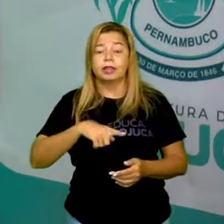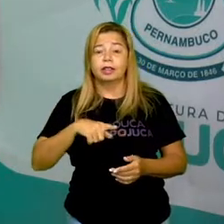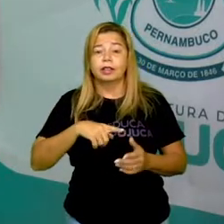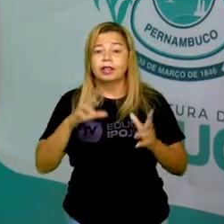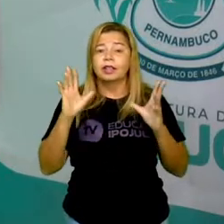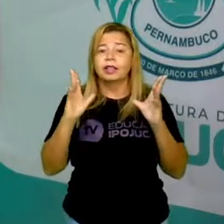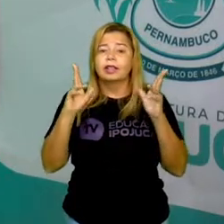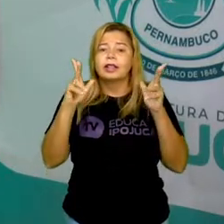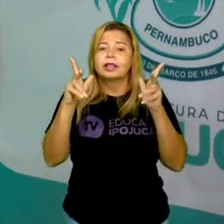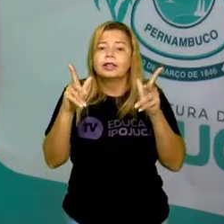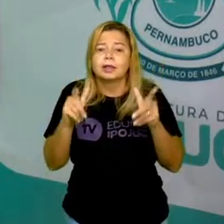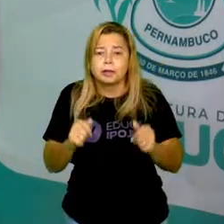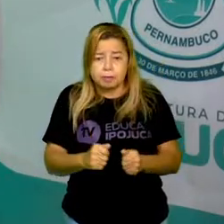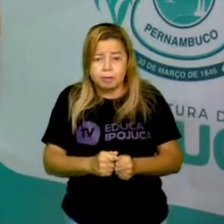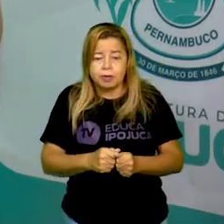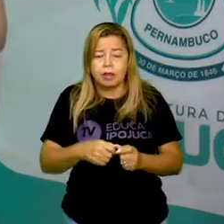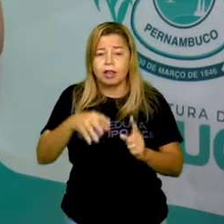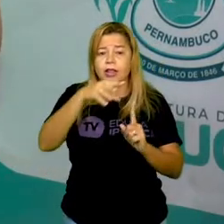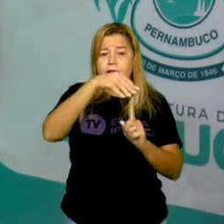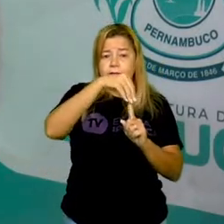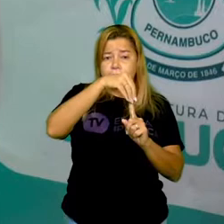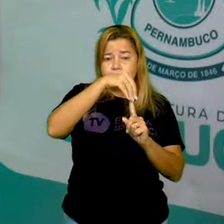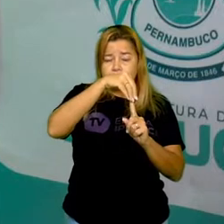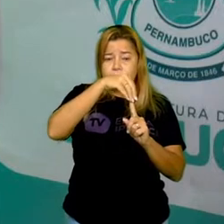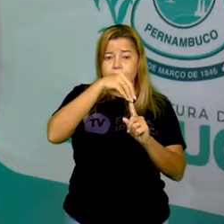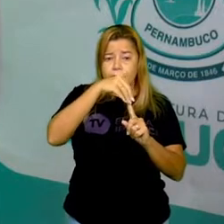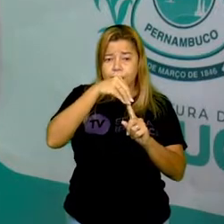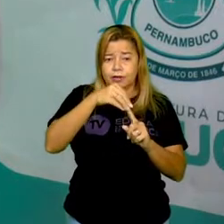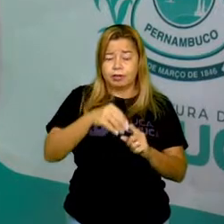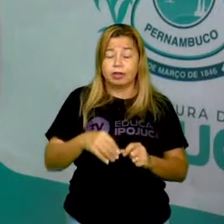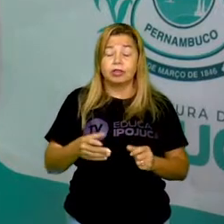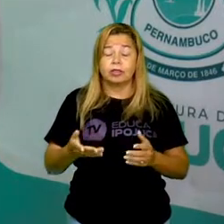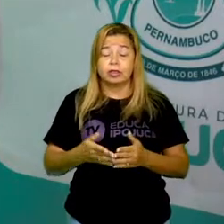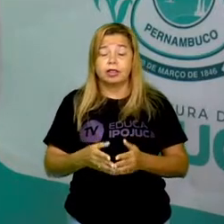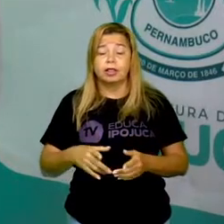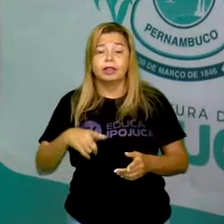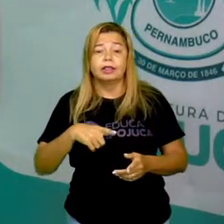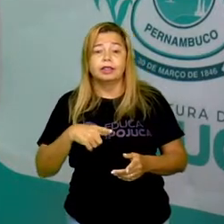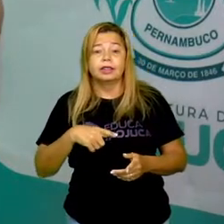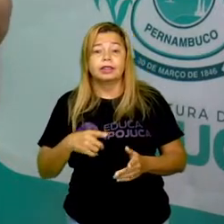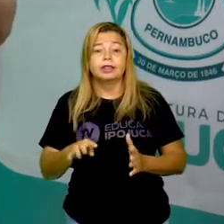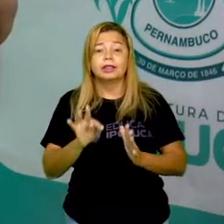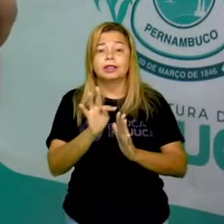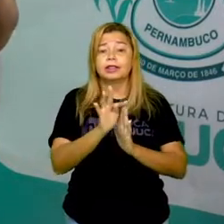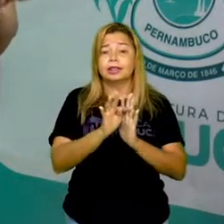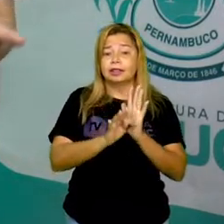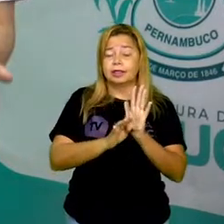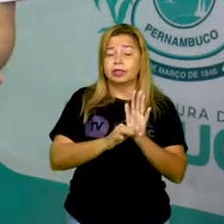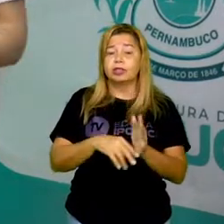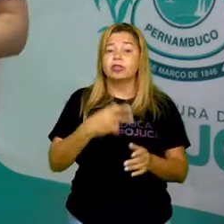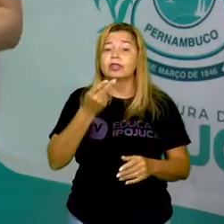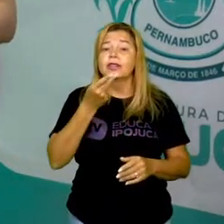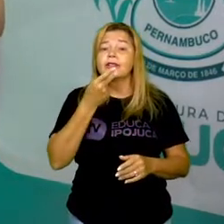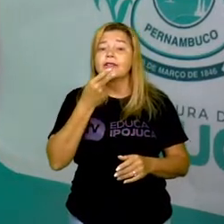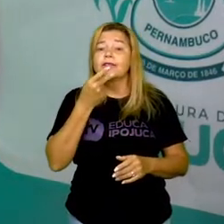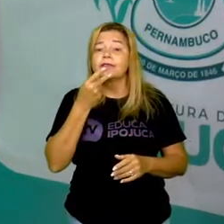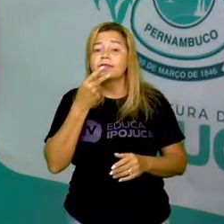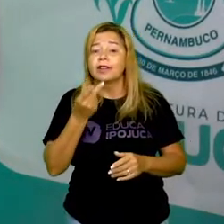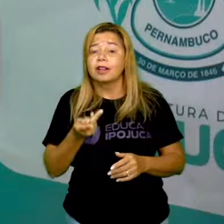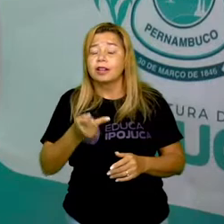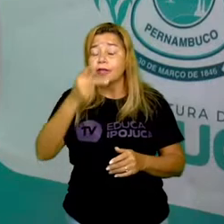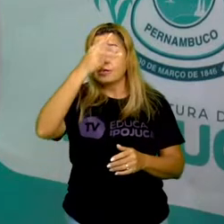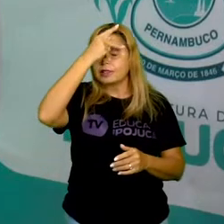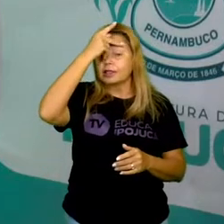personagens, não são textos que falam de animais. Mas são textos que falam de pessoas,